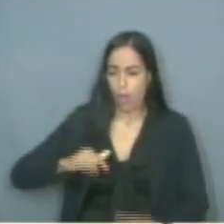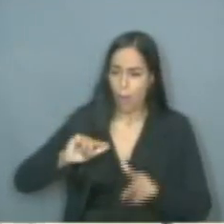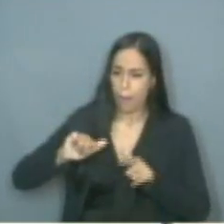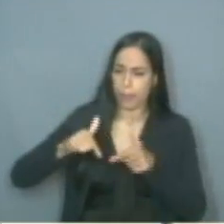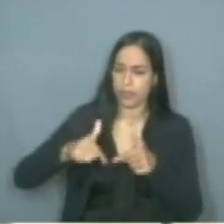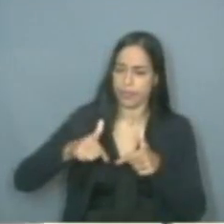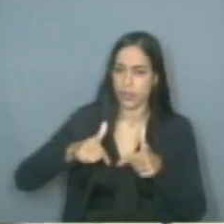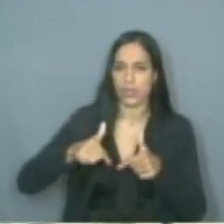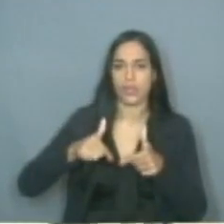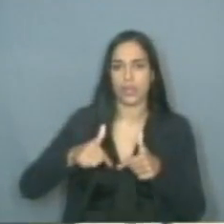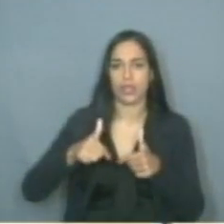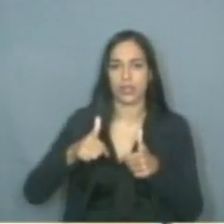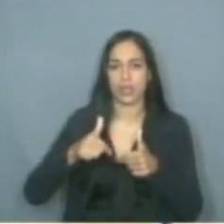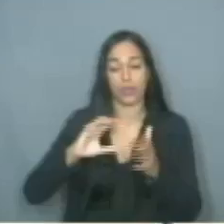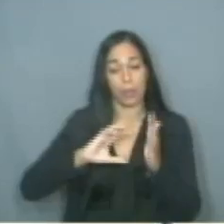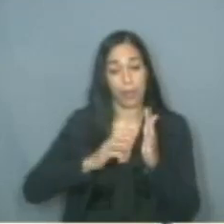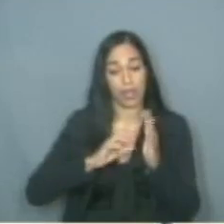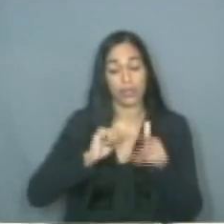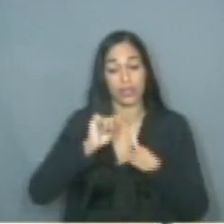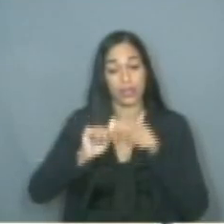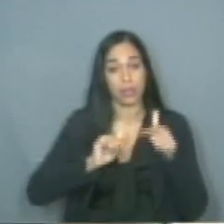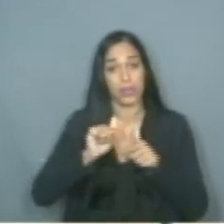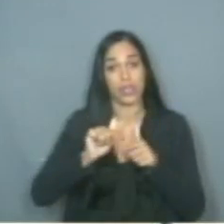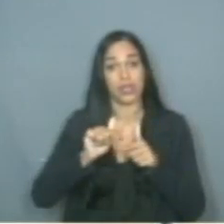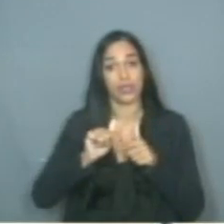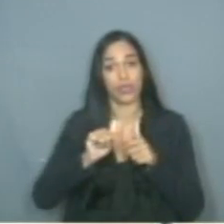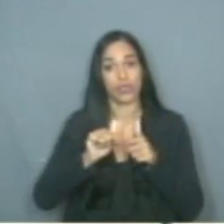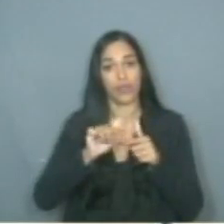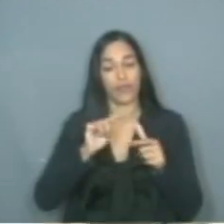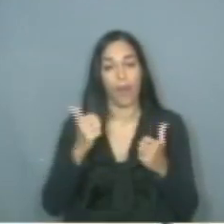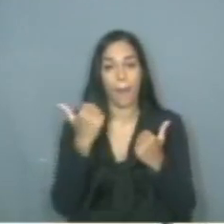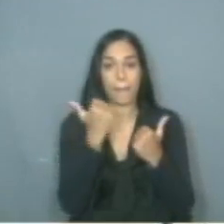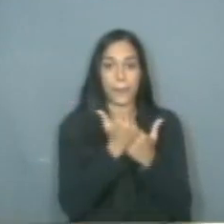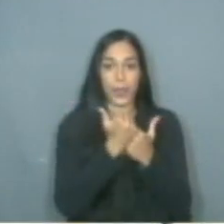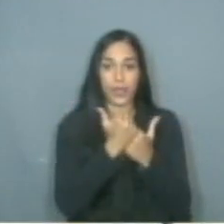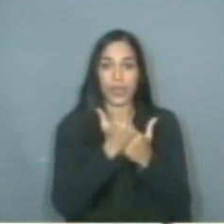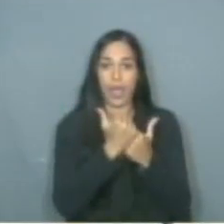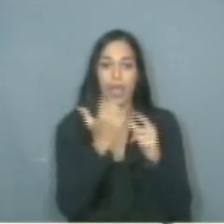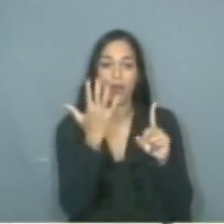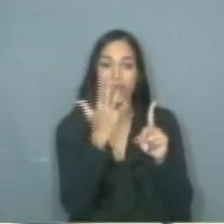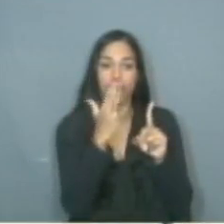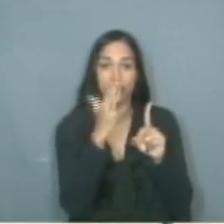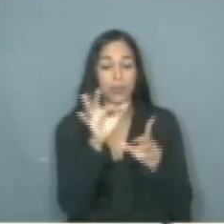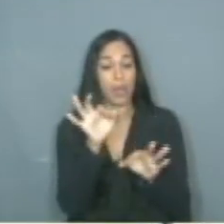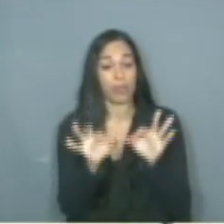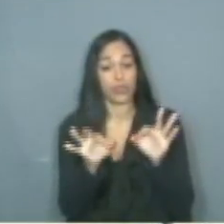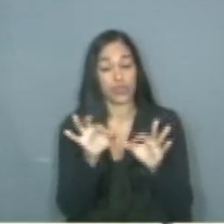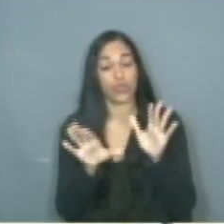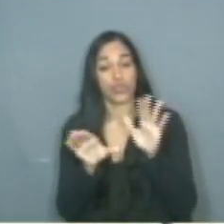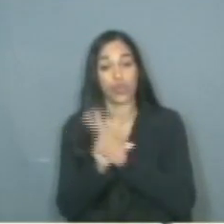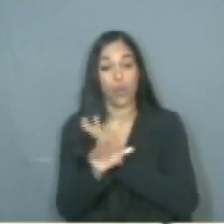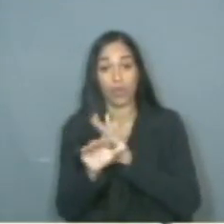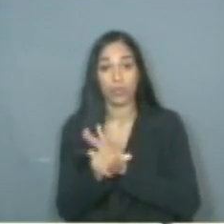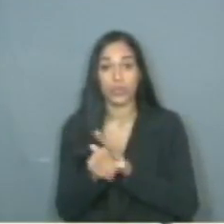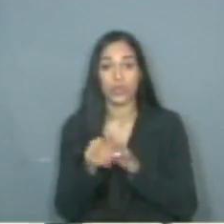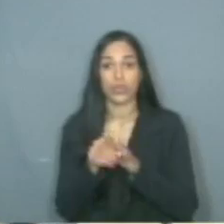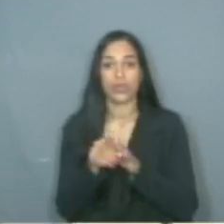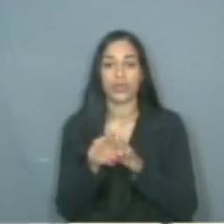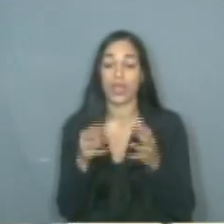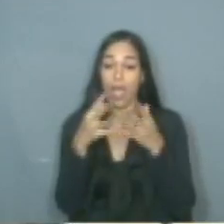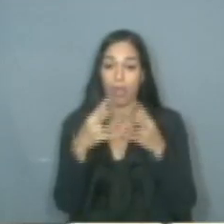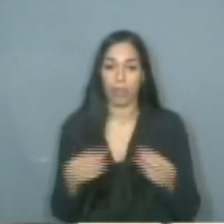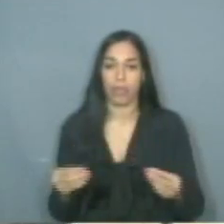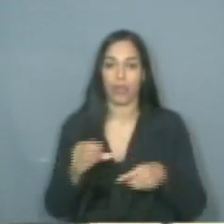aqui apoiar um voto de aplausos para um bandido, um juiz corrupto que acabou com a construção civil desse